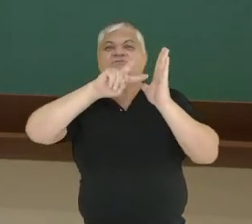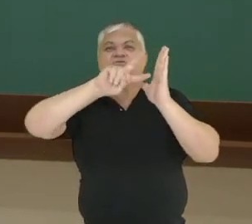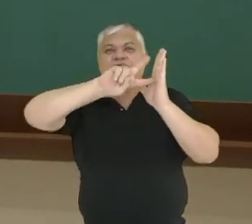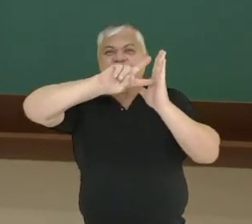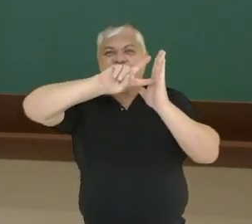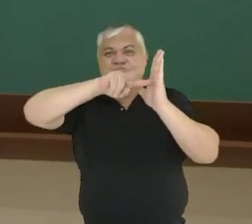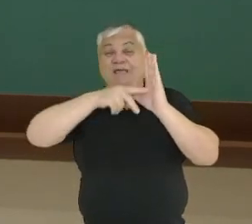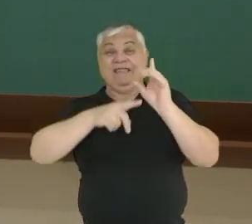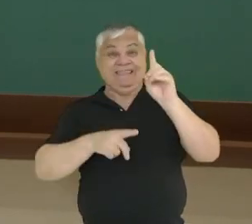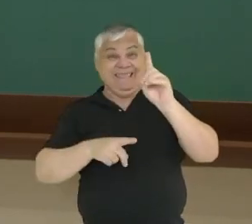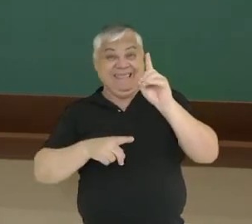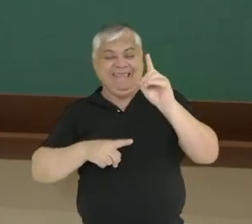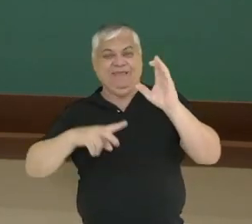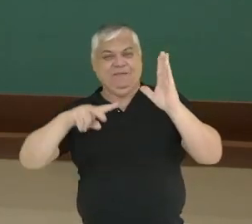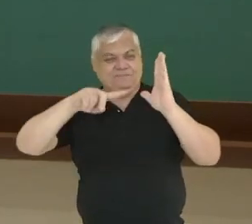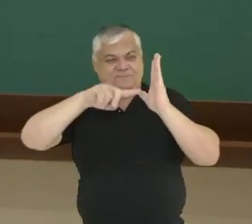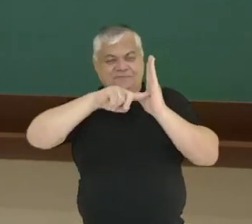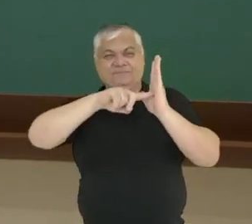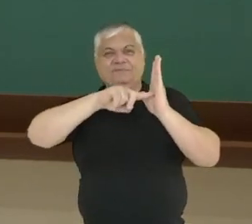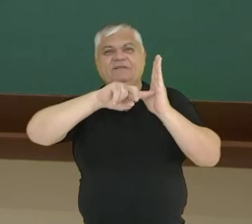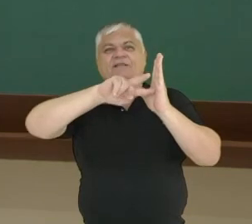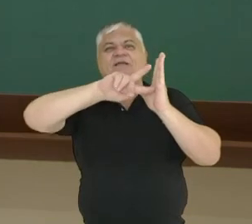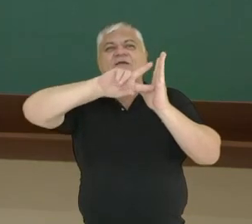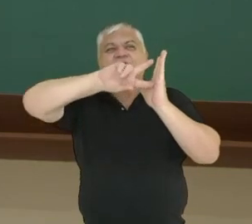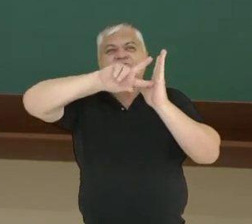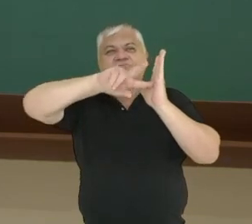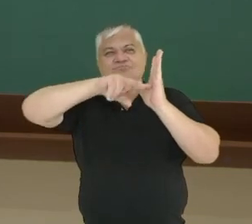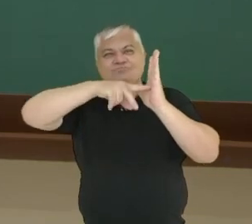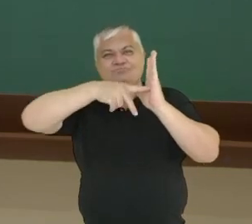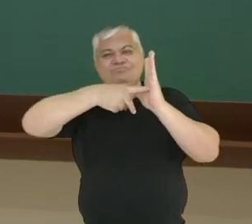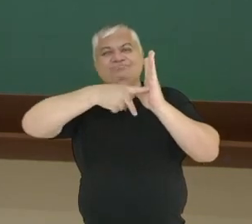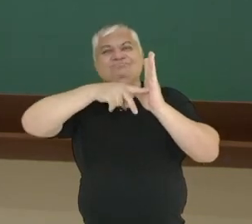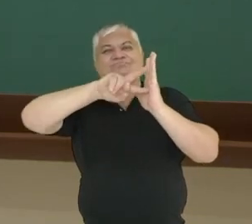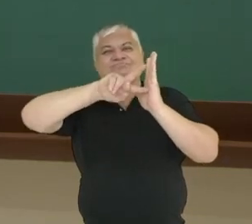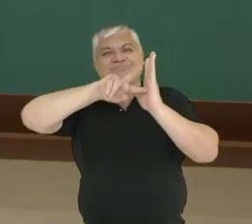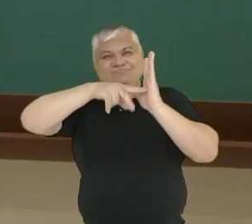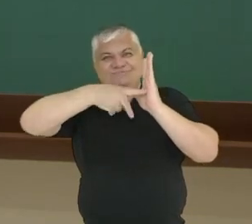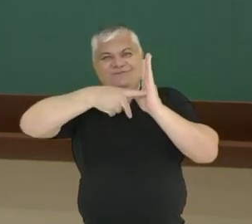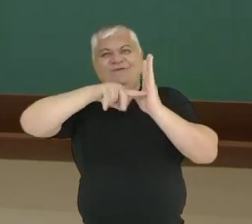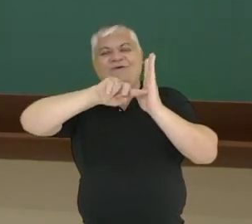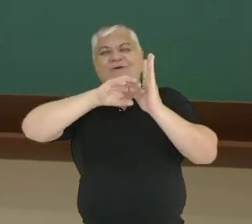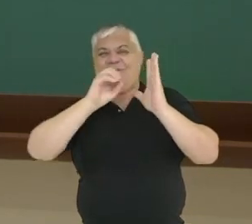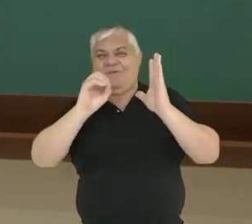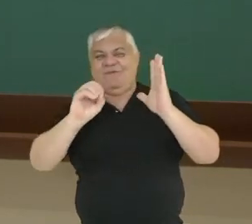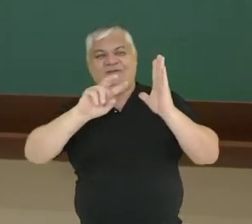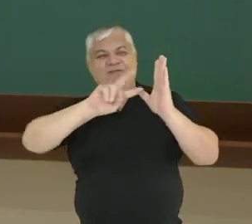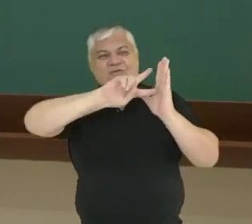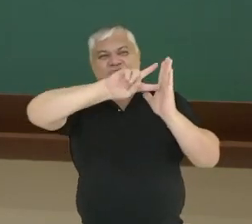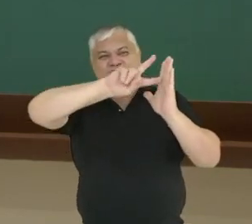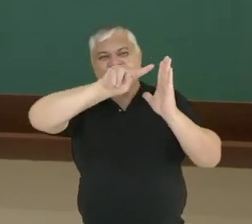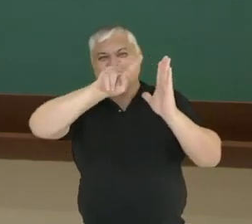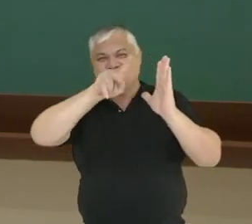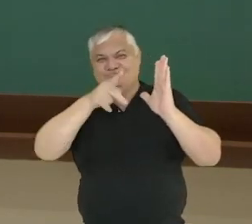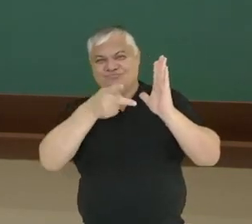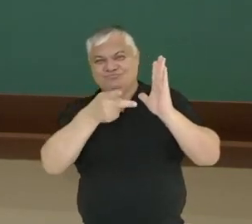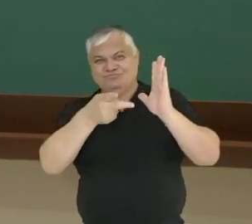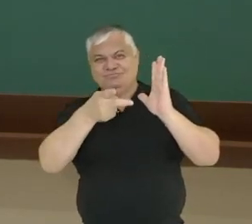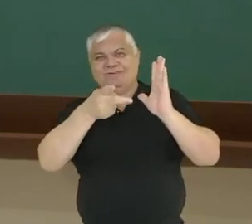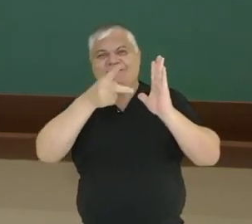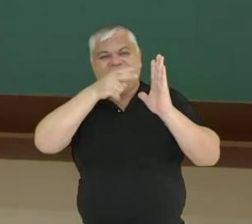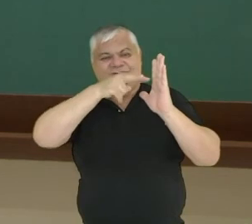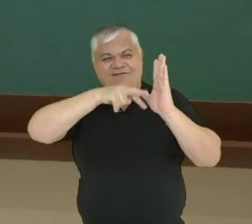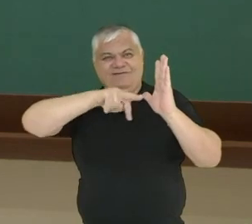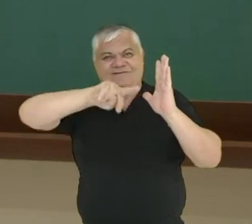no ponto D e a ponta com grafite no ponto O, tá? Certo? E